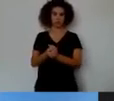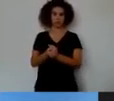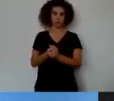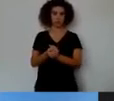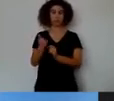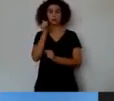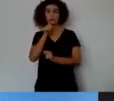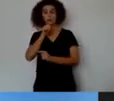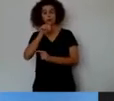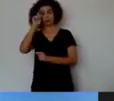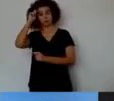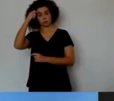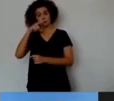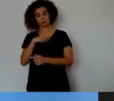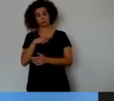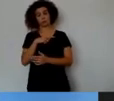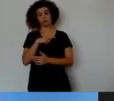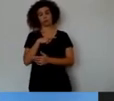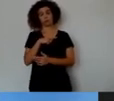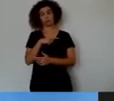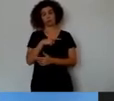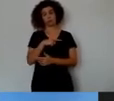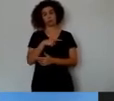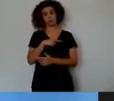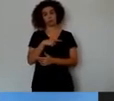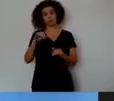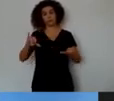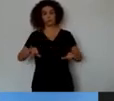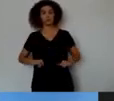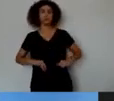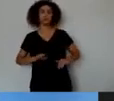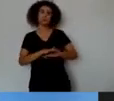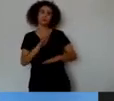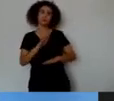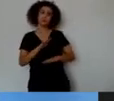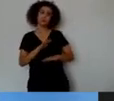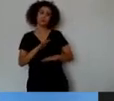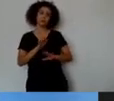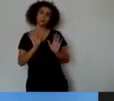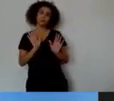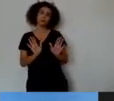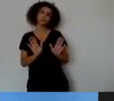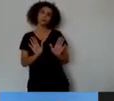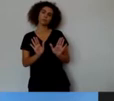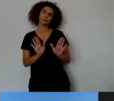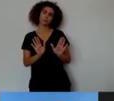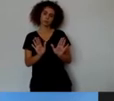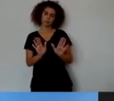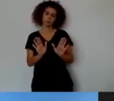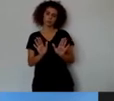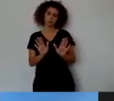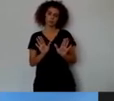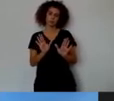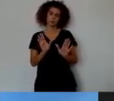tenham toda essa outra, né, essa outra opressão que em si, as pessoas são ligadas sobre nós, mas se está vendo, né? Se essa